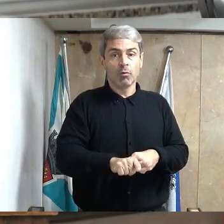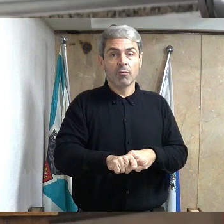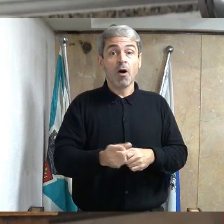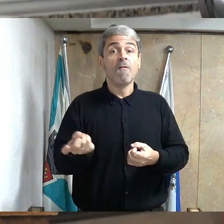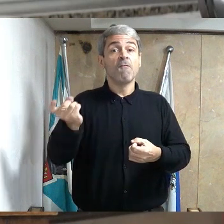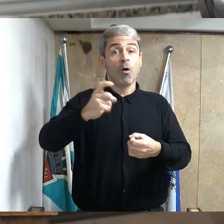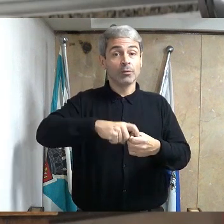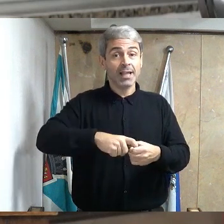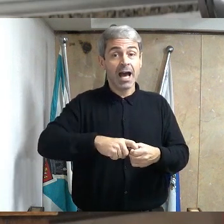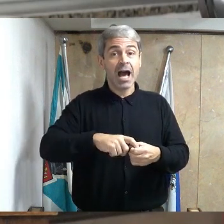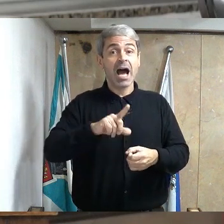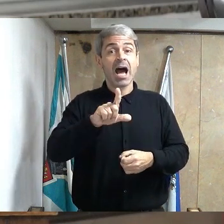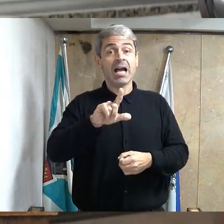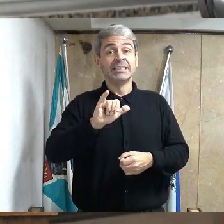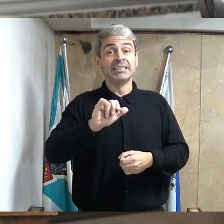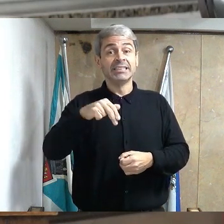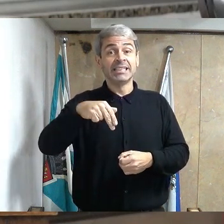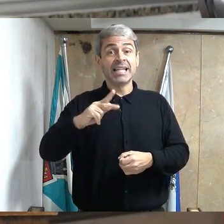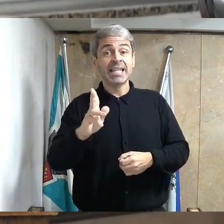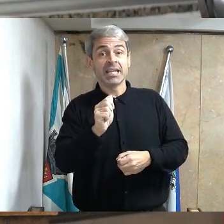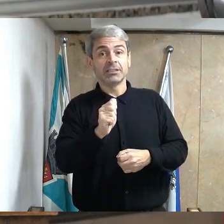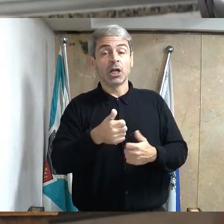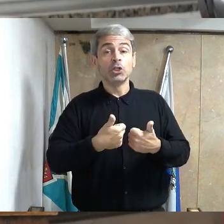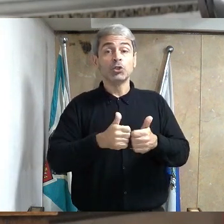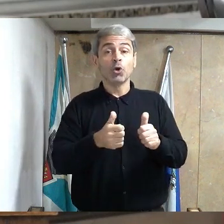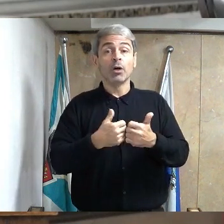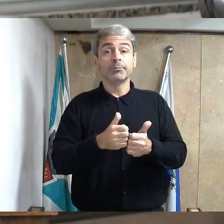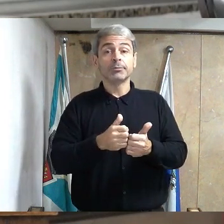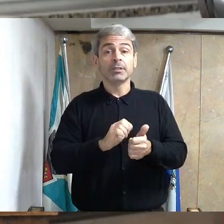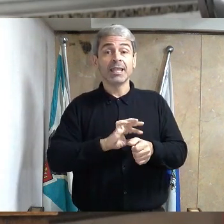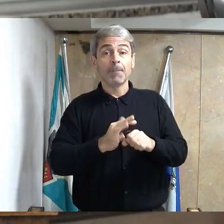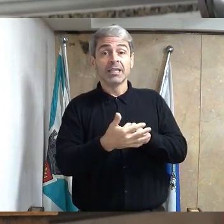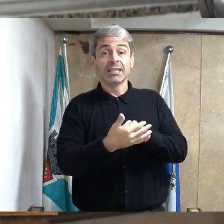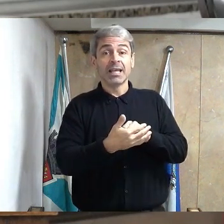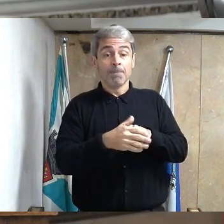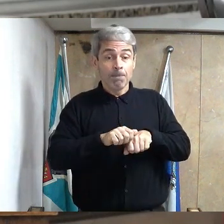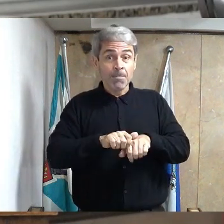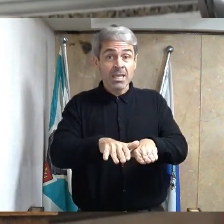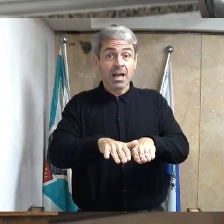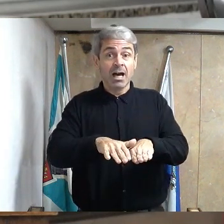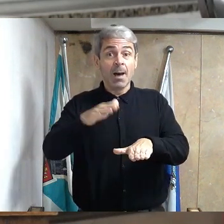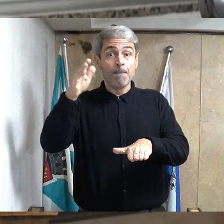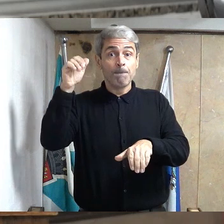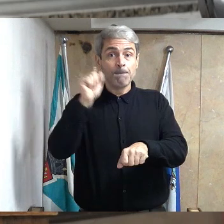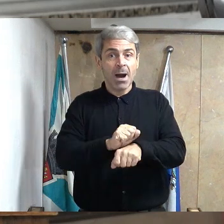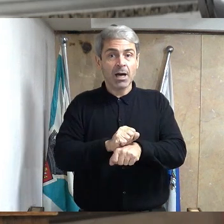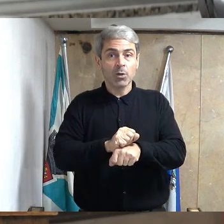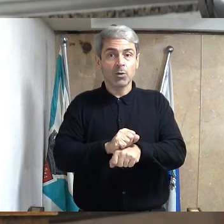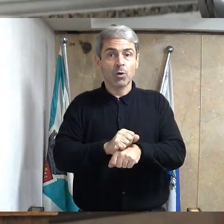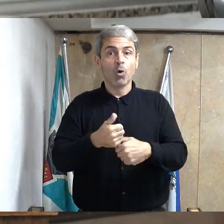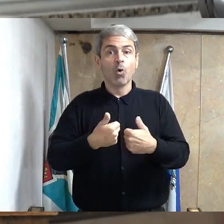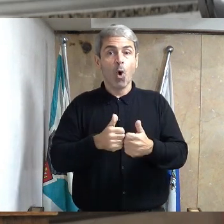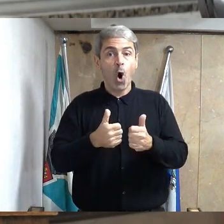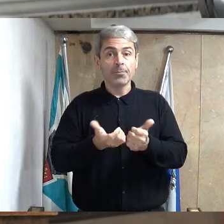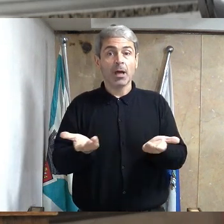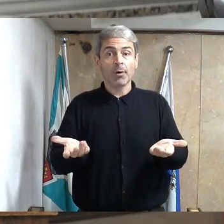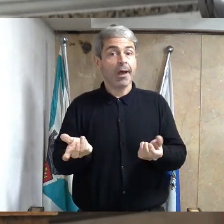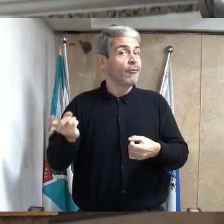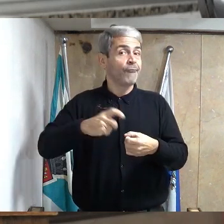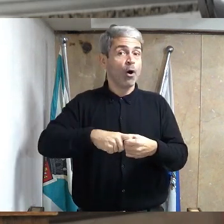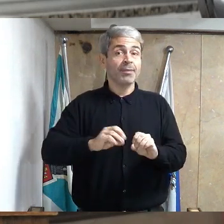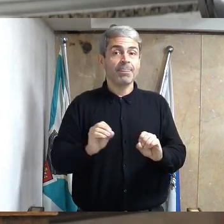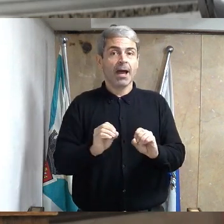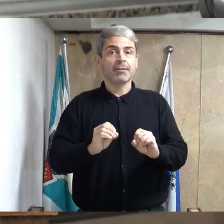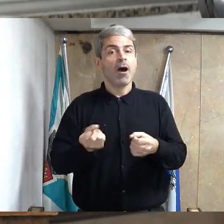eles retiraram da pandemia e não colocaram até hoje, fazendo assim então sofrer